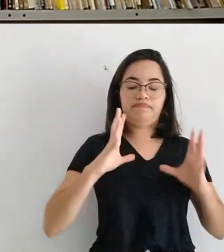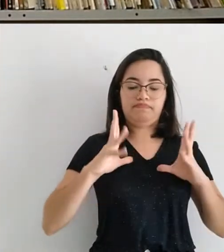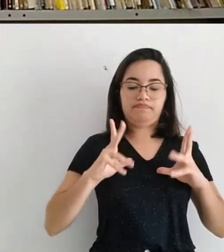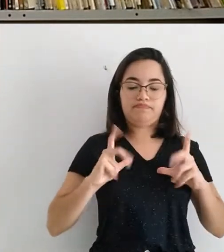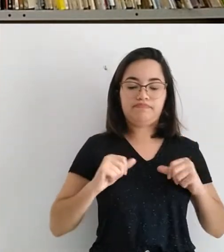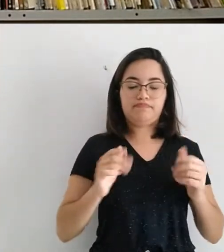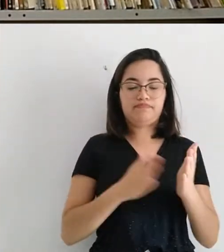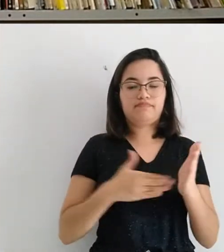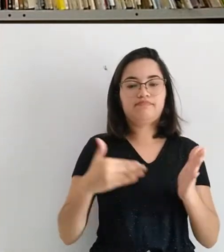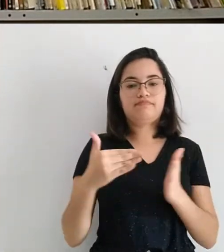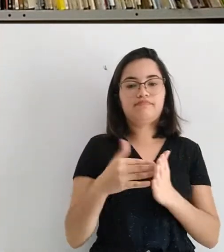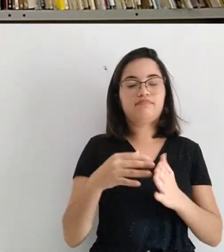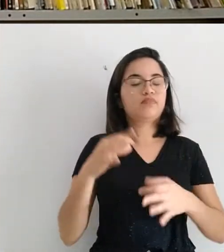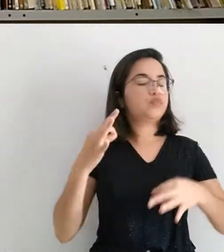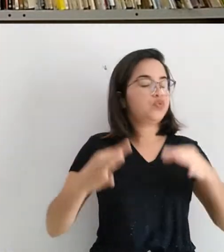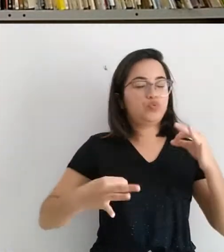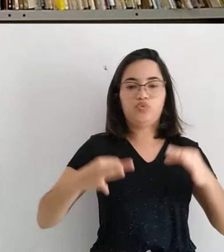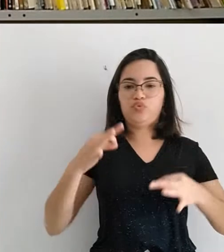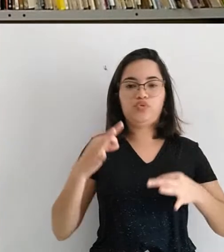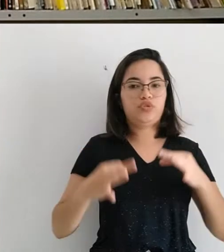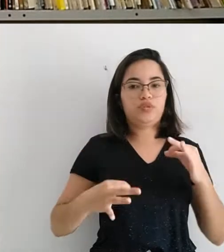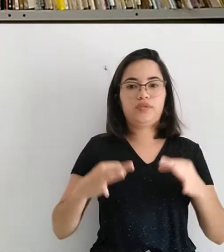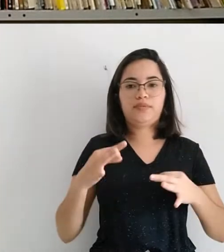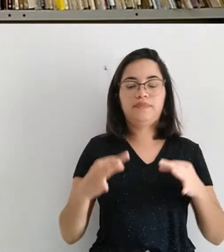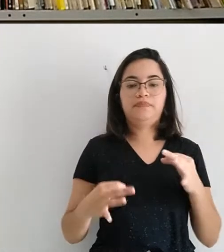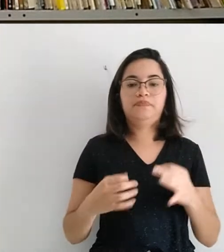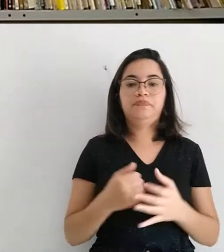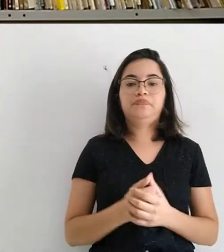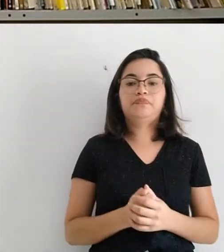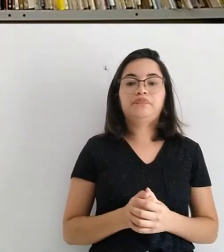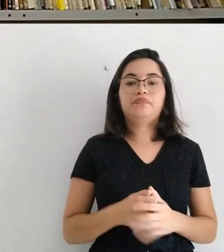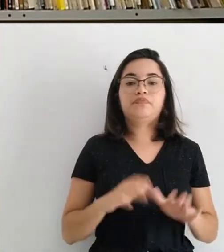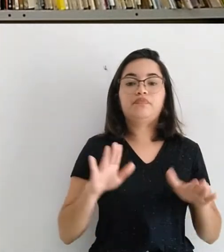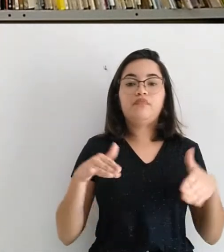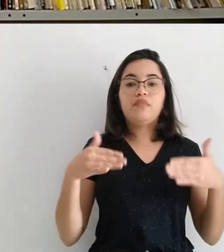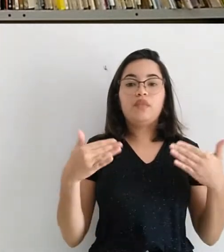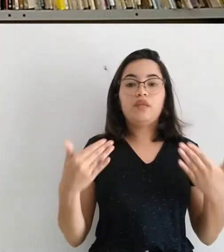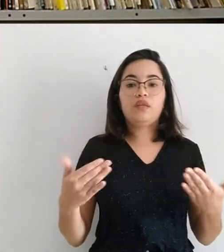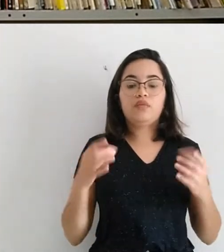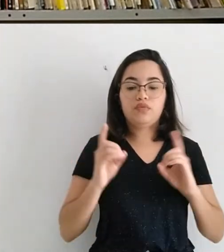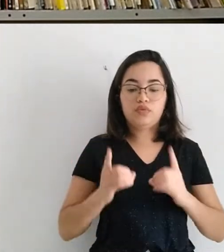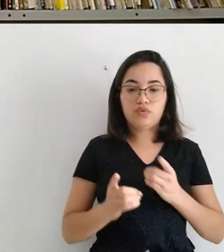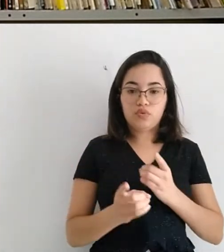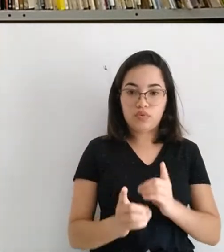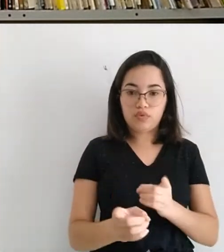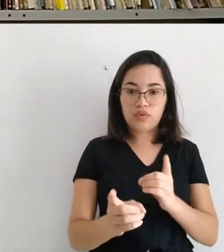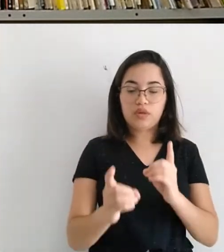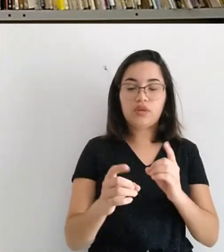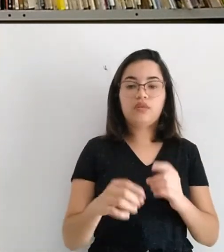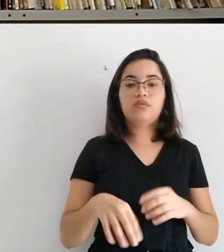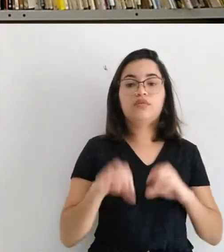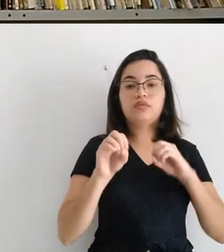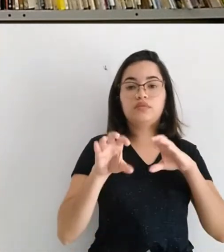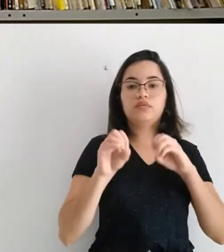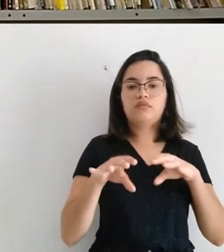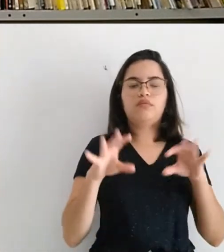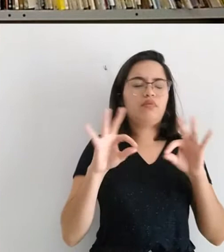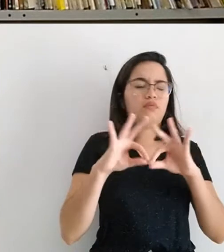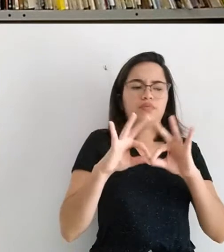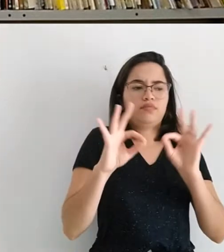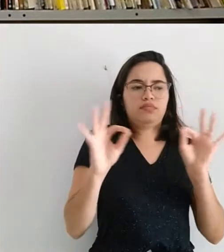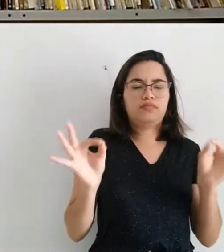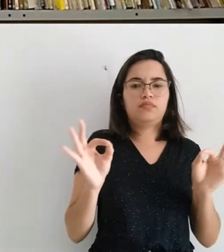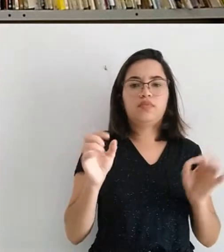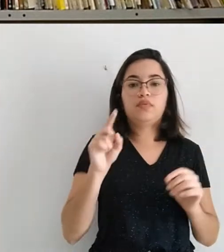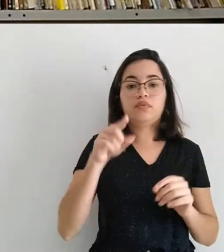pecados e nos purificar de toda injustiça. Então, essa doutrina, esse ensino, não é